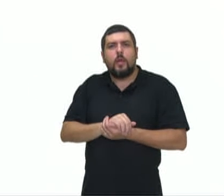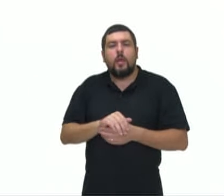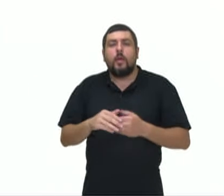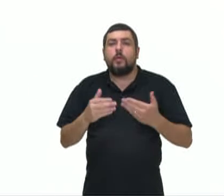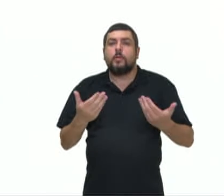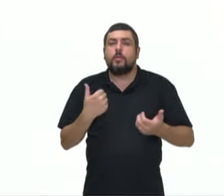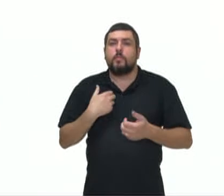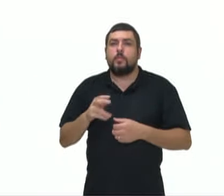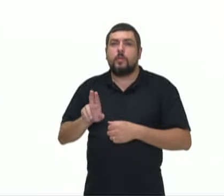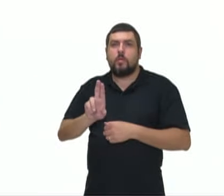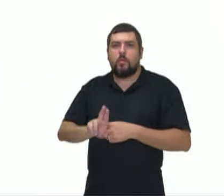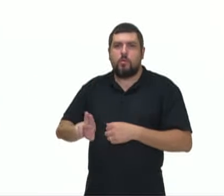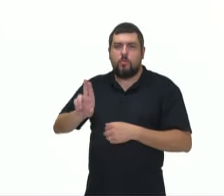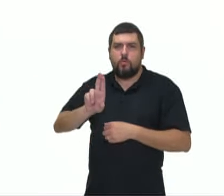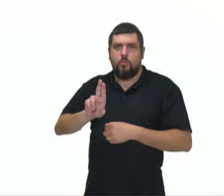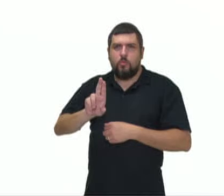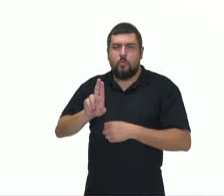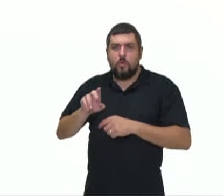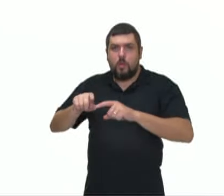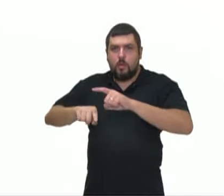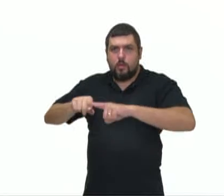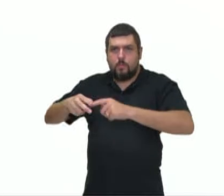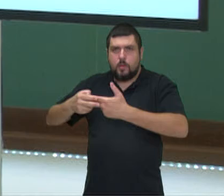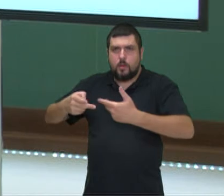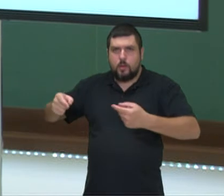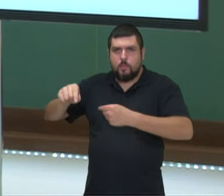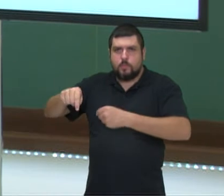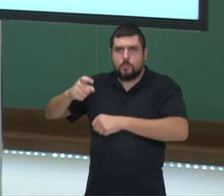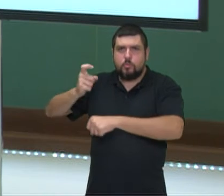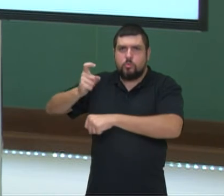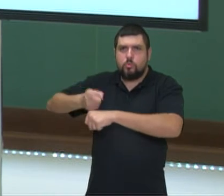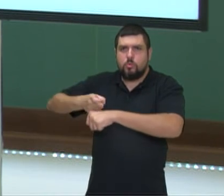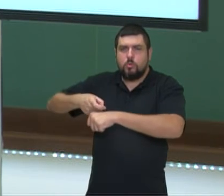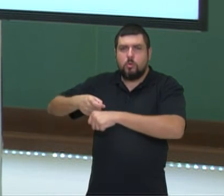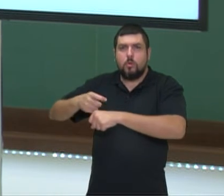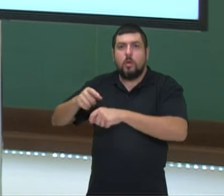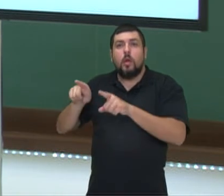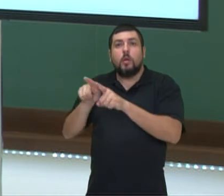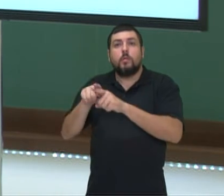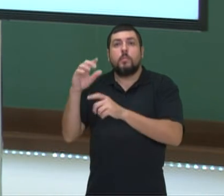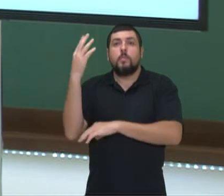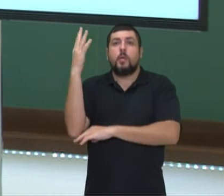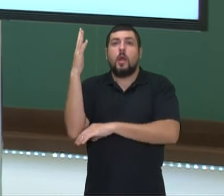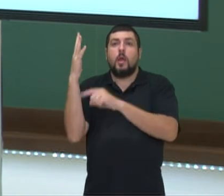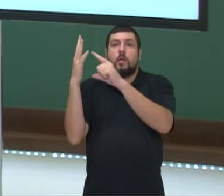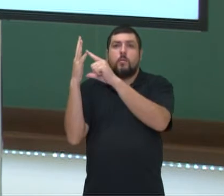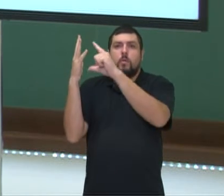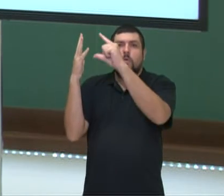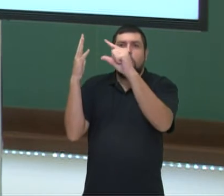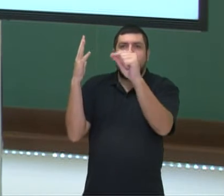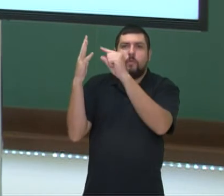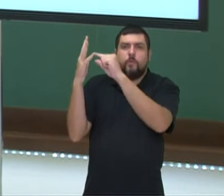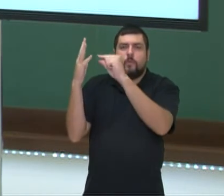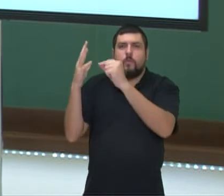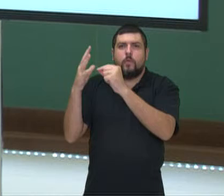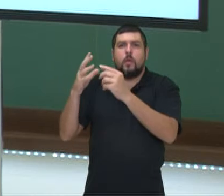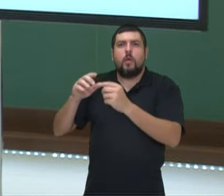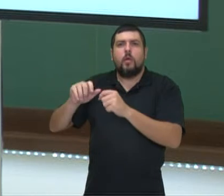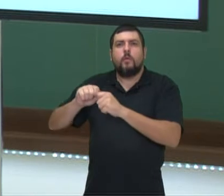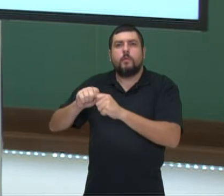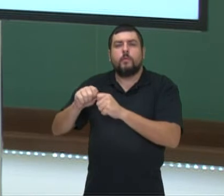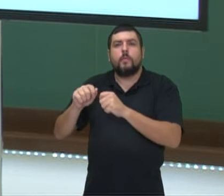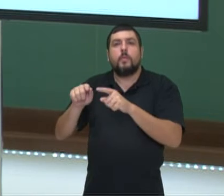utilizavam, né, trituravam esses materiais sólidos, essa folha da árvore, por exemplo, né, trituravam esse